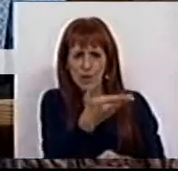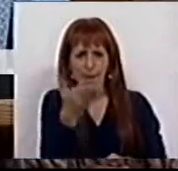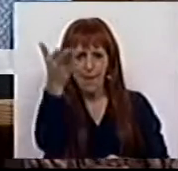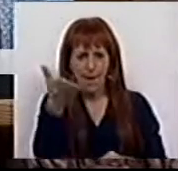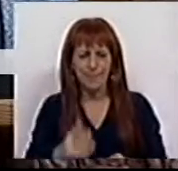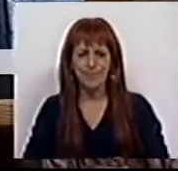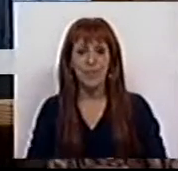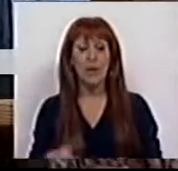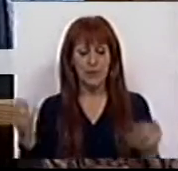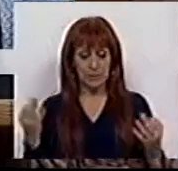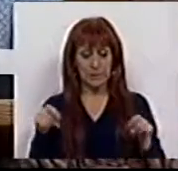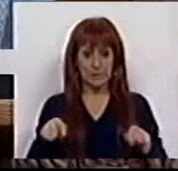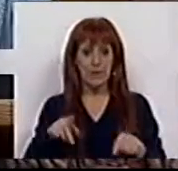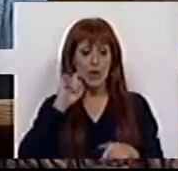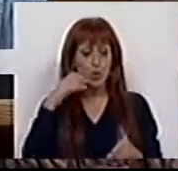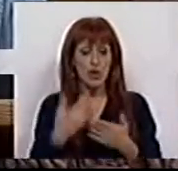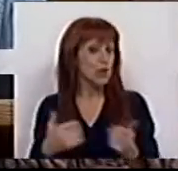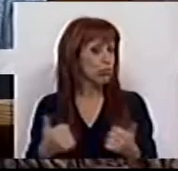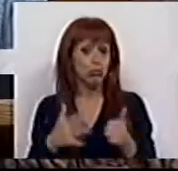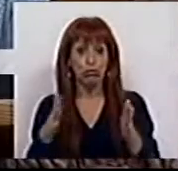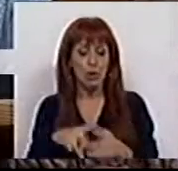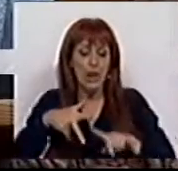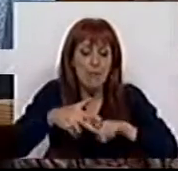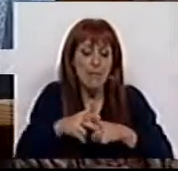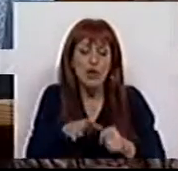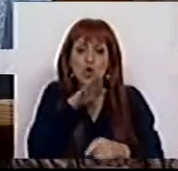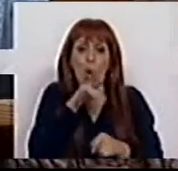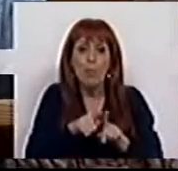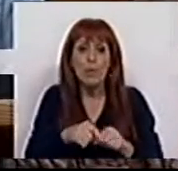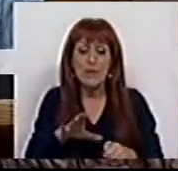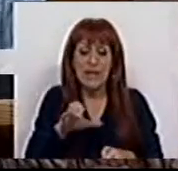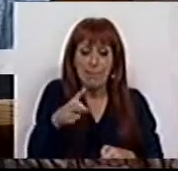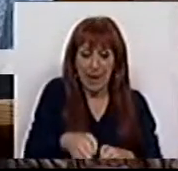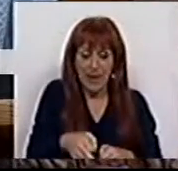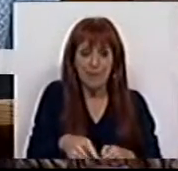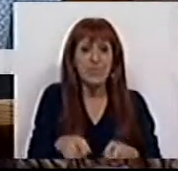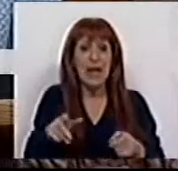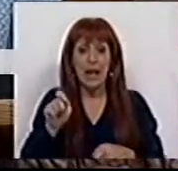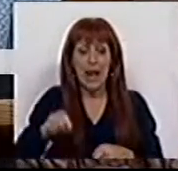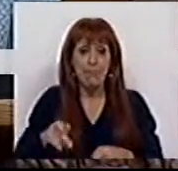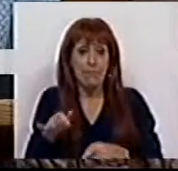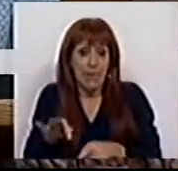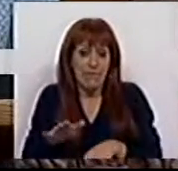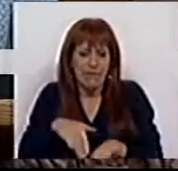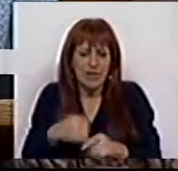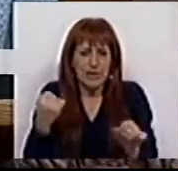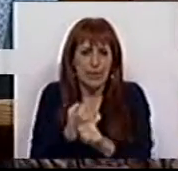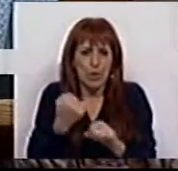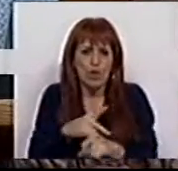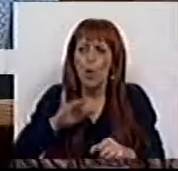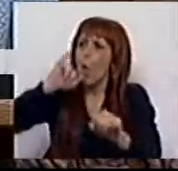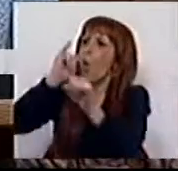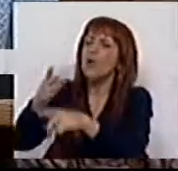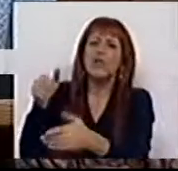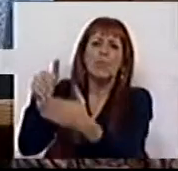passageiros. Para além de assegurar toda a reparação dos comboios da CP, a EMF realiza trabalhos para